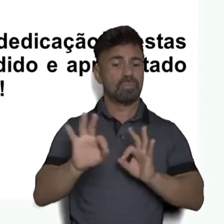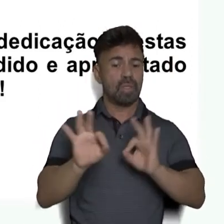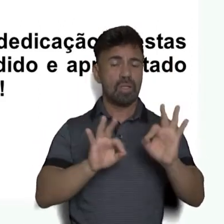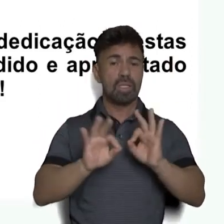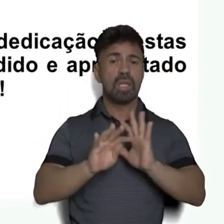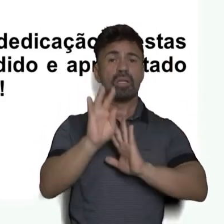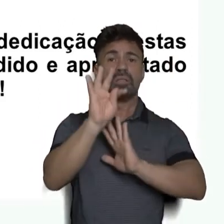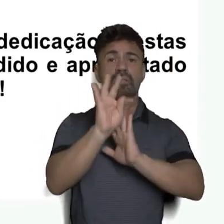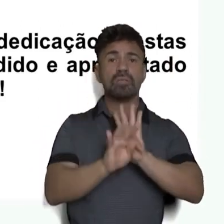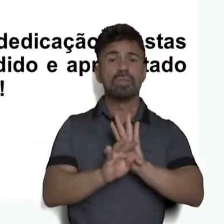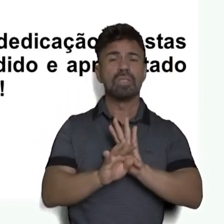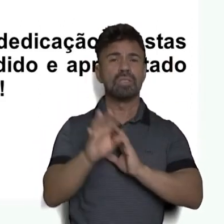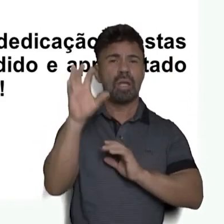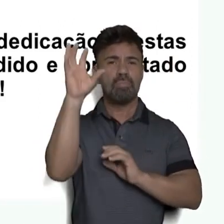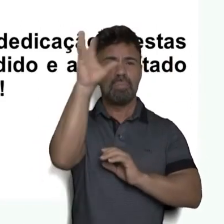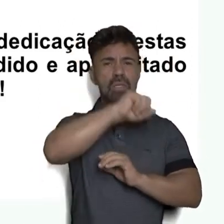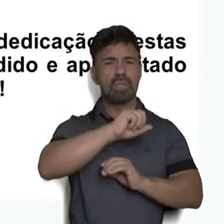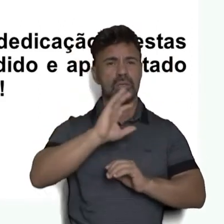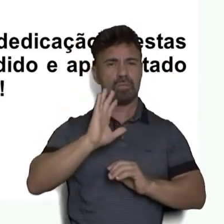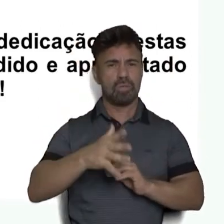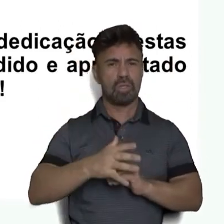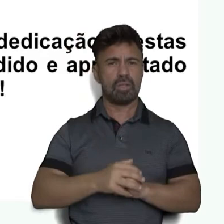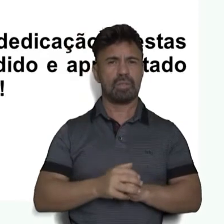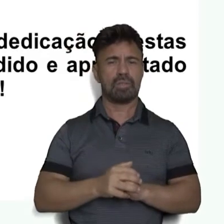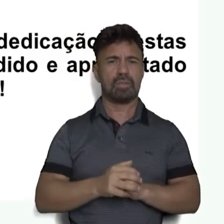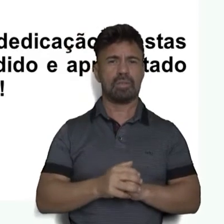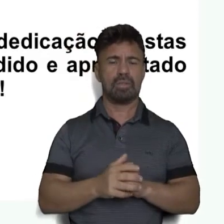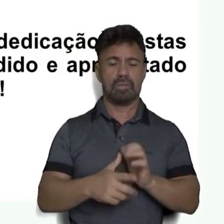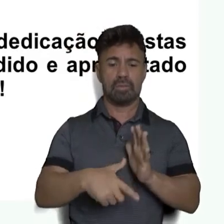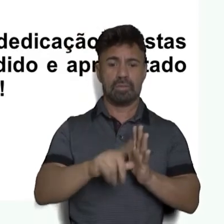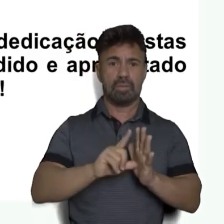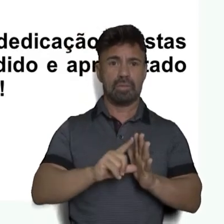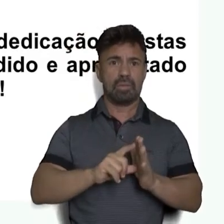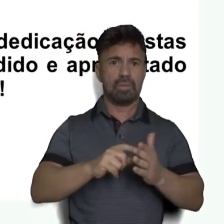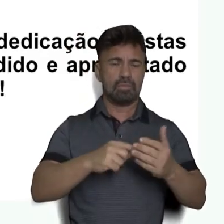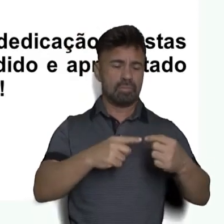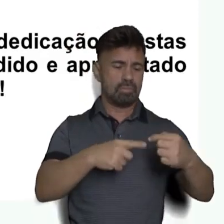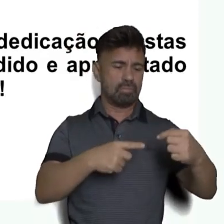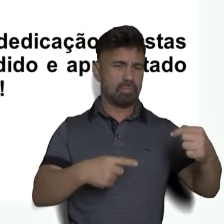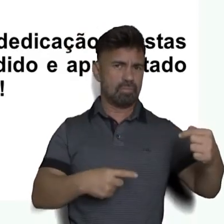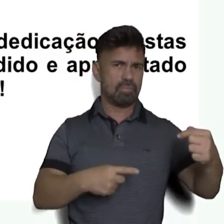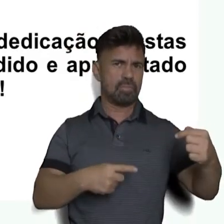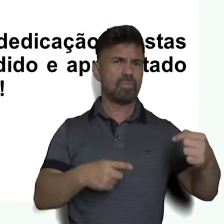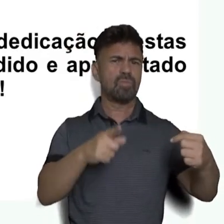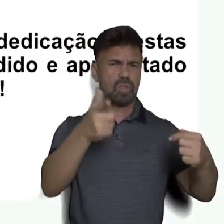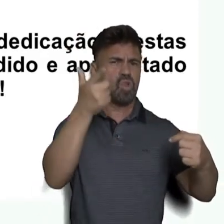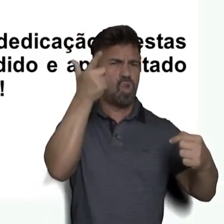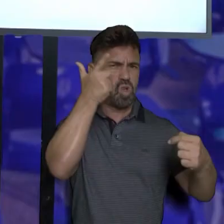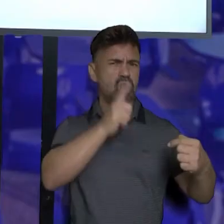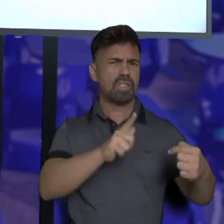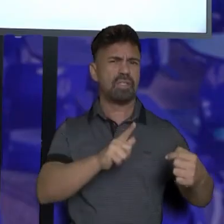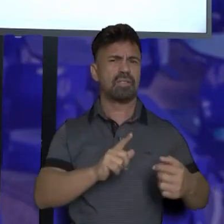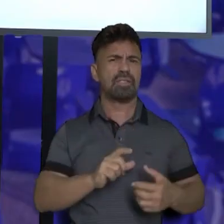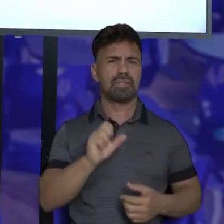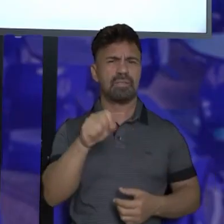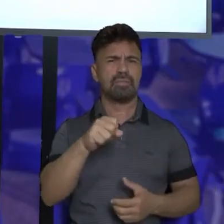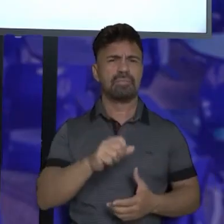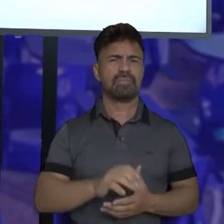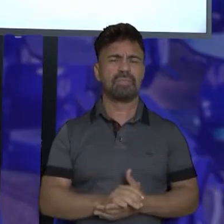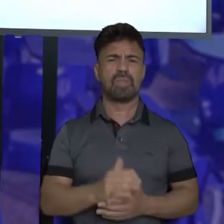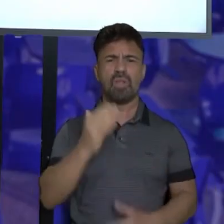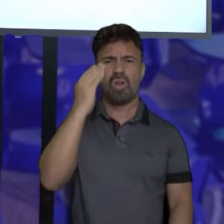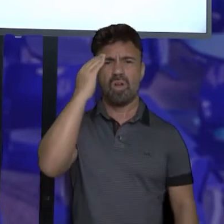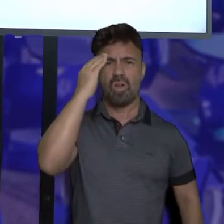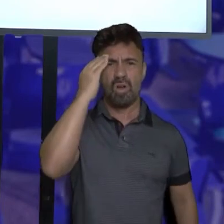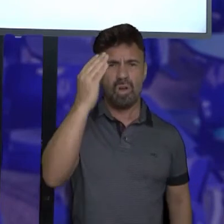texto segundo o que você aprendeu. Refaça-o em seu caderno. Tenho certeza que você conseguirá. Bom, muito